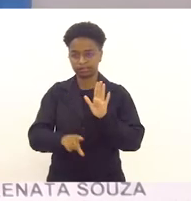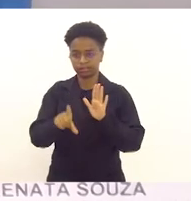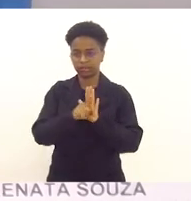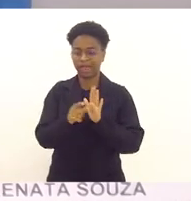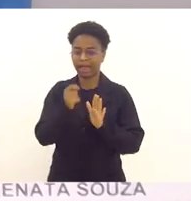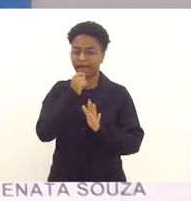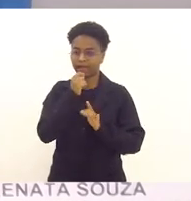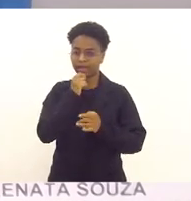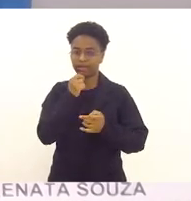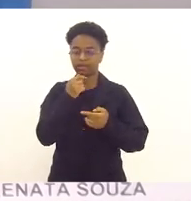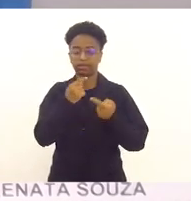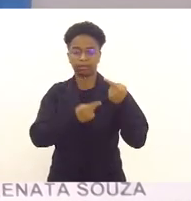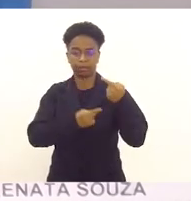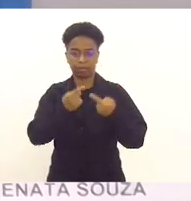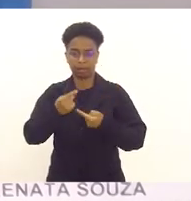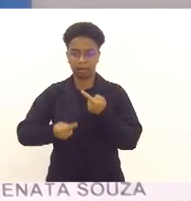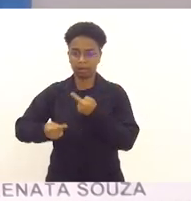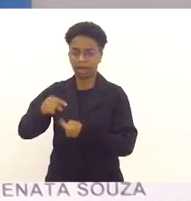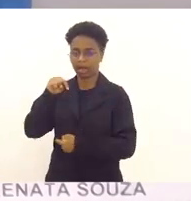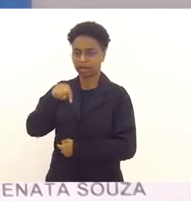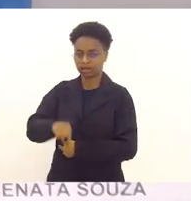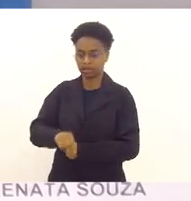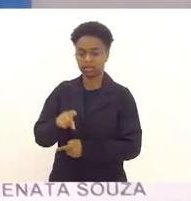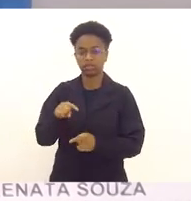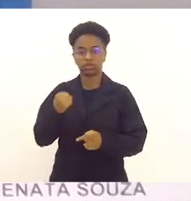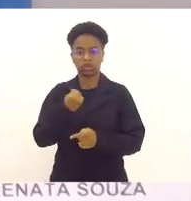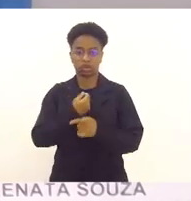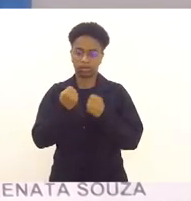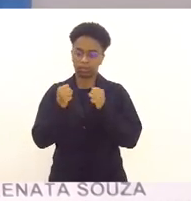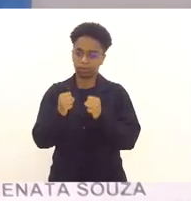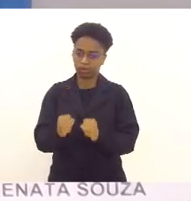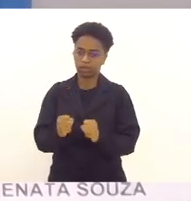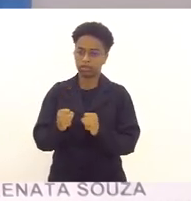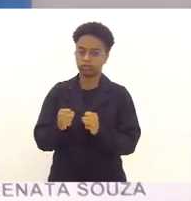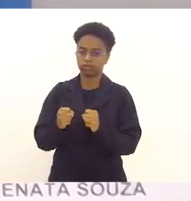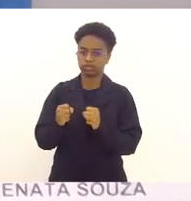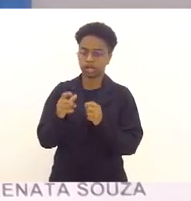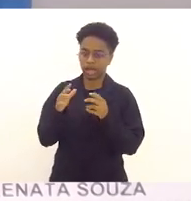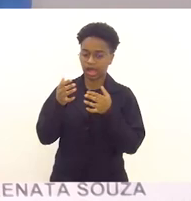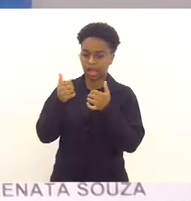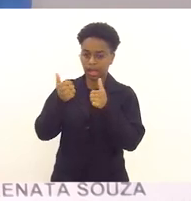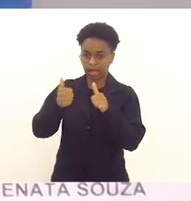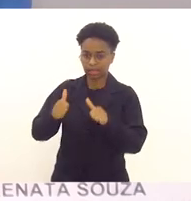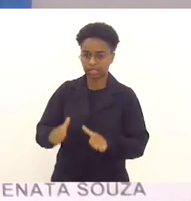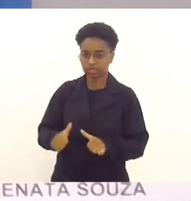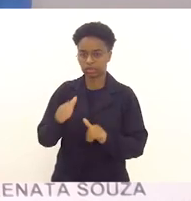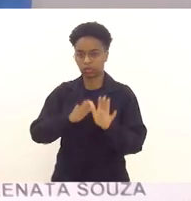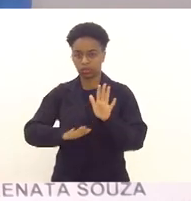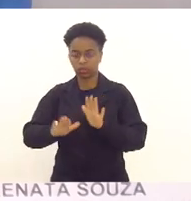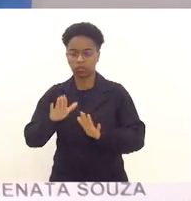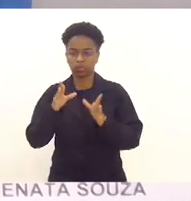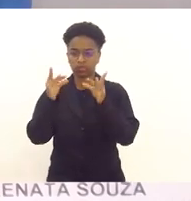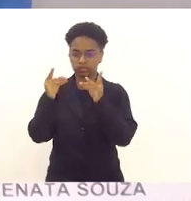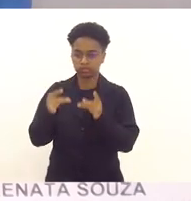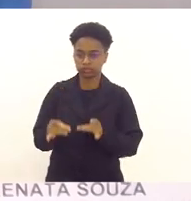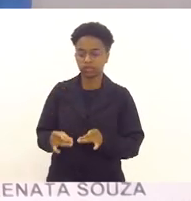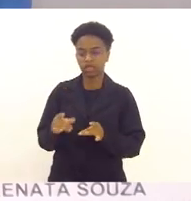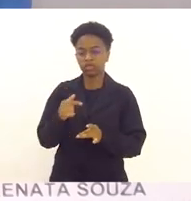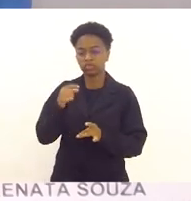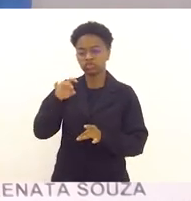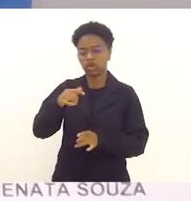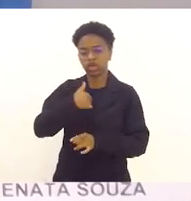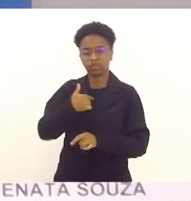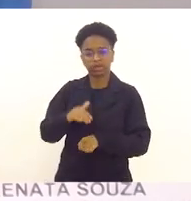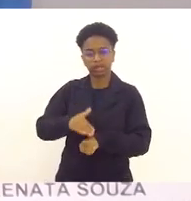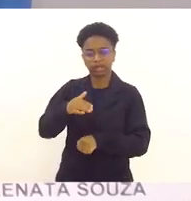ainda tramitam na casa a gente pode passar isso com mais cuidado tem leis não pode me autoria mas também em que eu sou